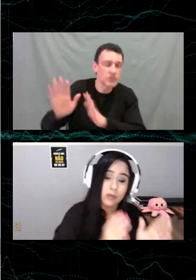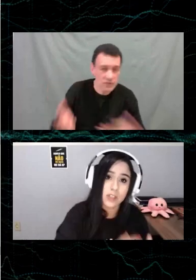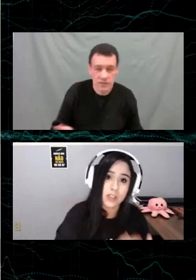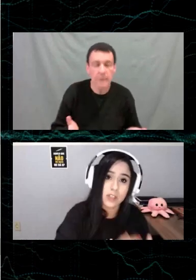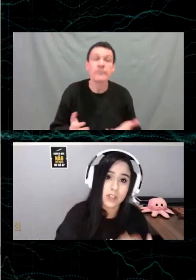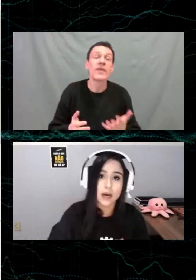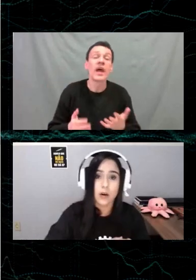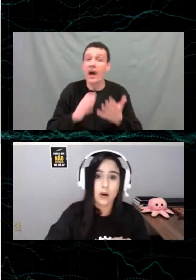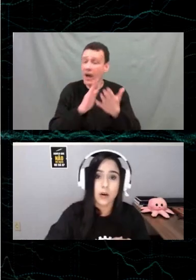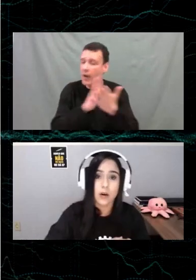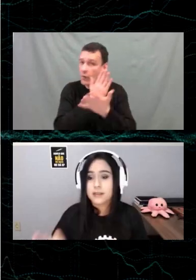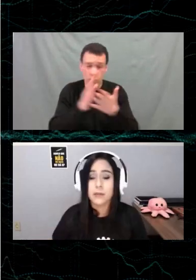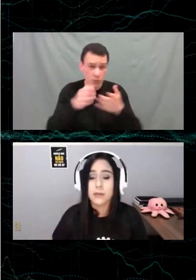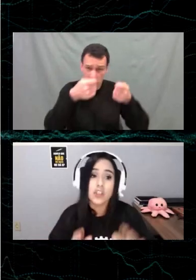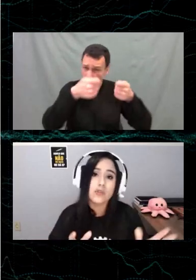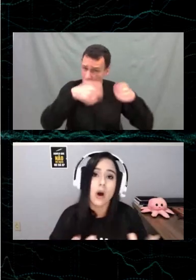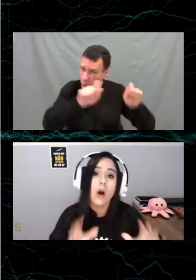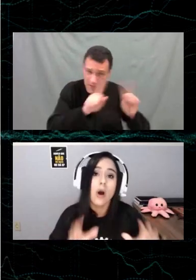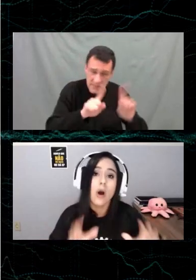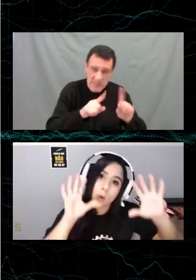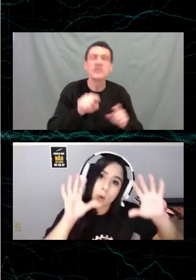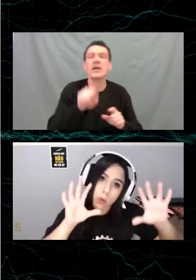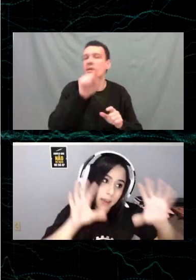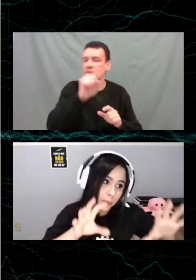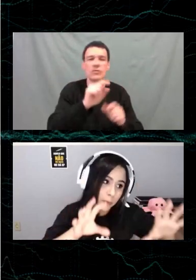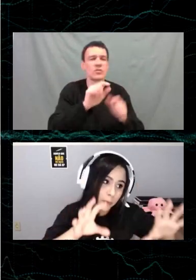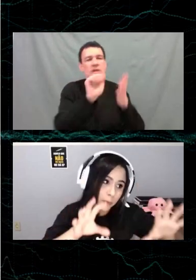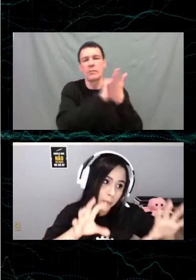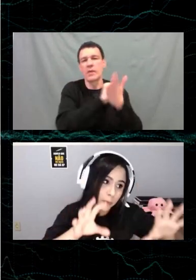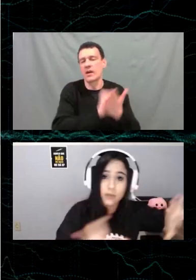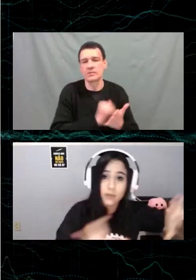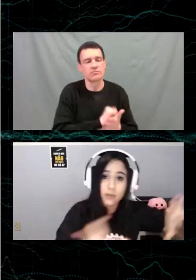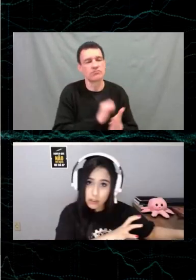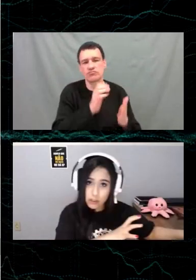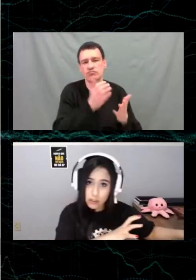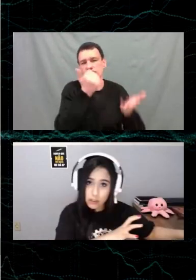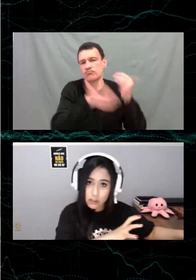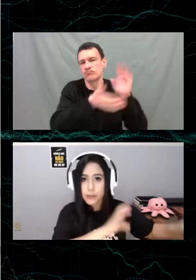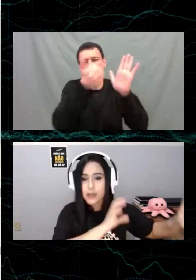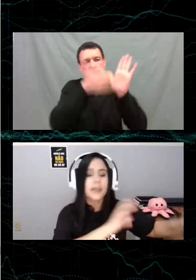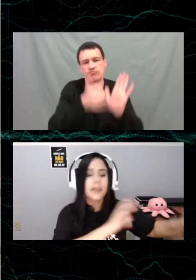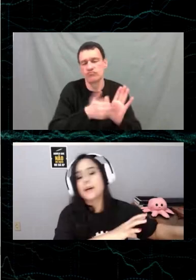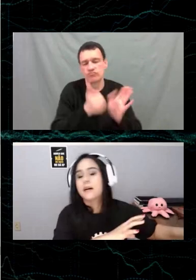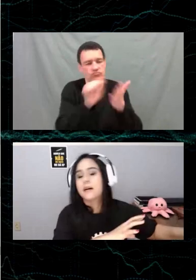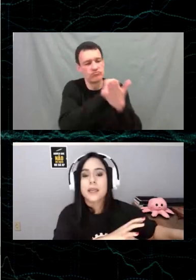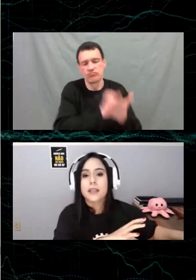Isso vai reduzir imensamente, não só o tempo de processamento que você tem que deslocar